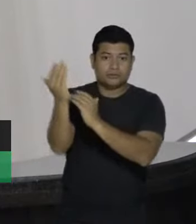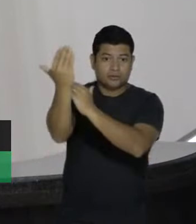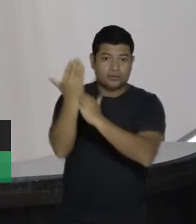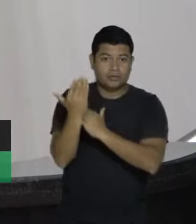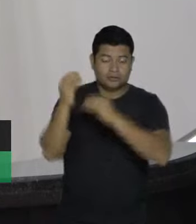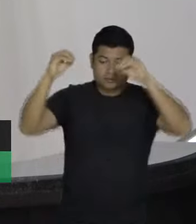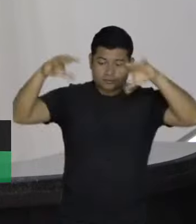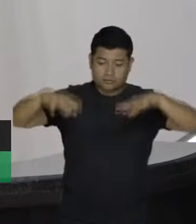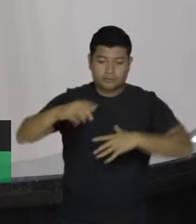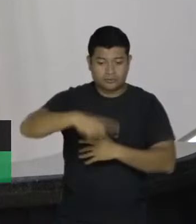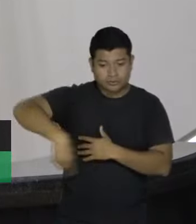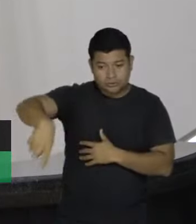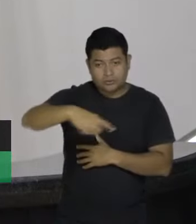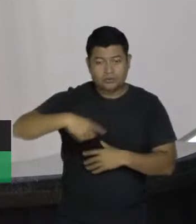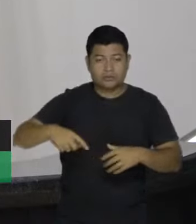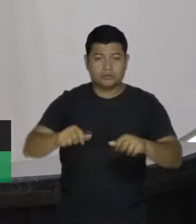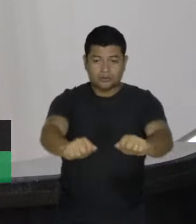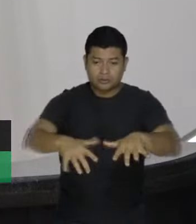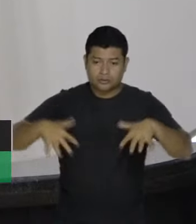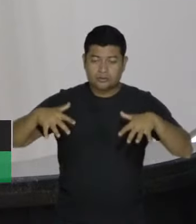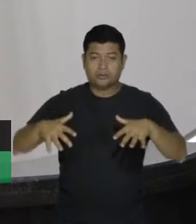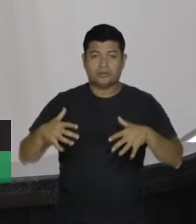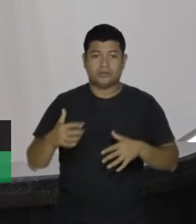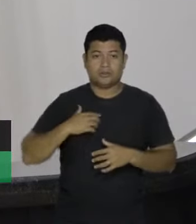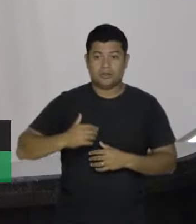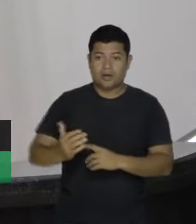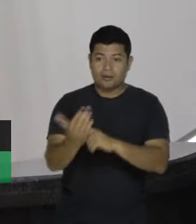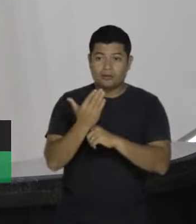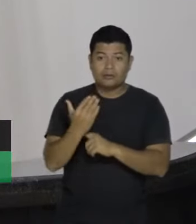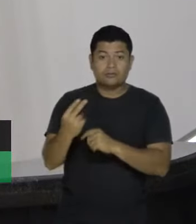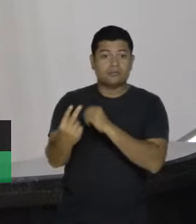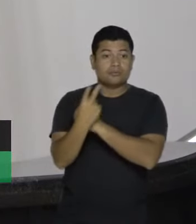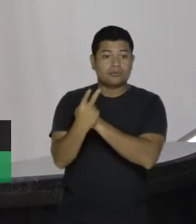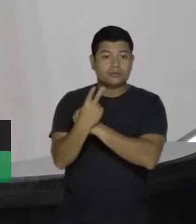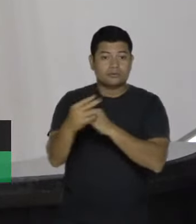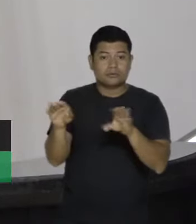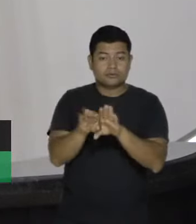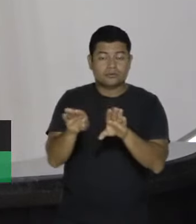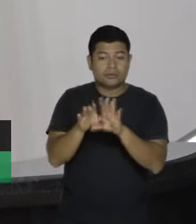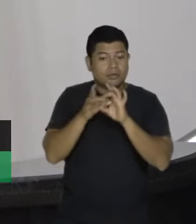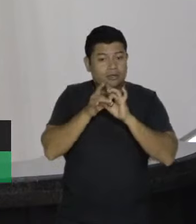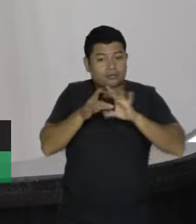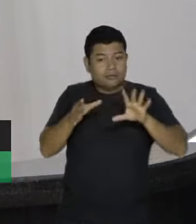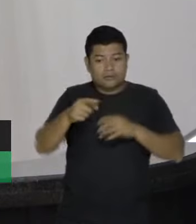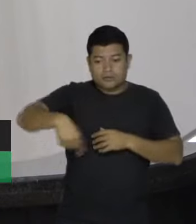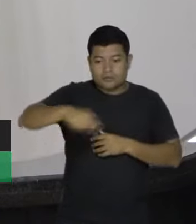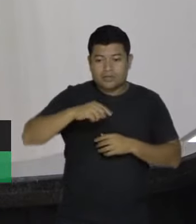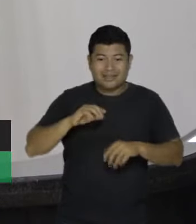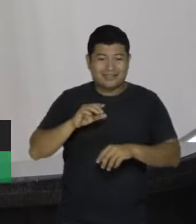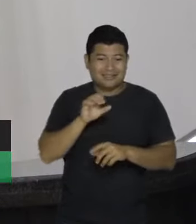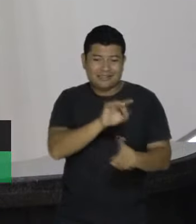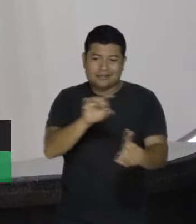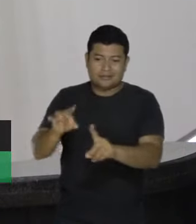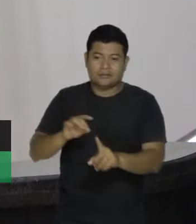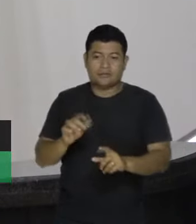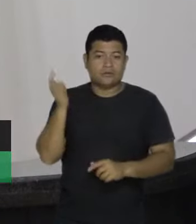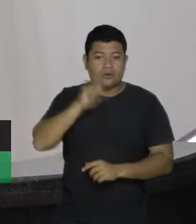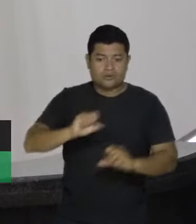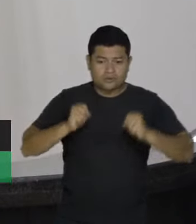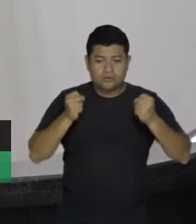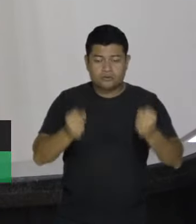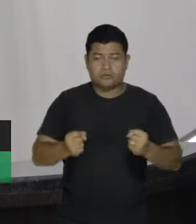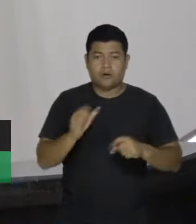nos ilumine, nos proteja, e que permita que cada um de nós aqui possa dar o melhor do seu coração,